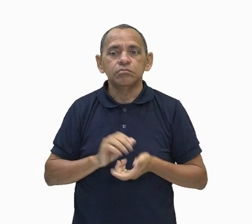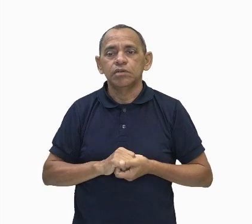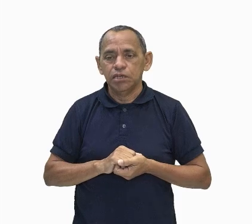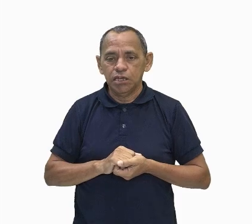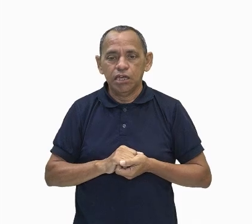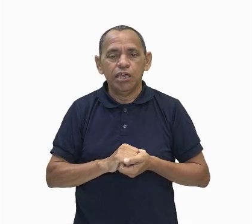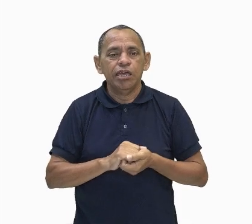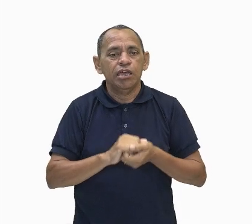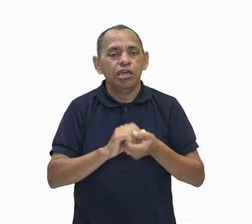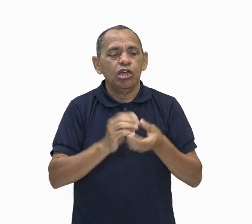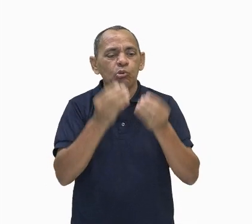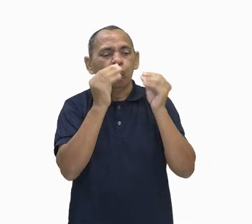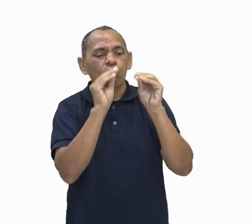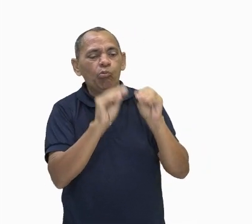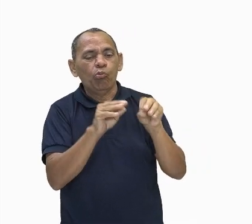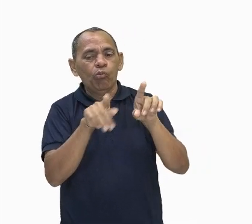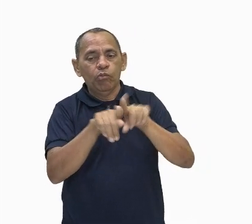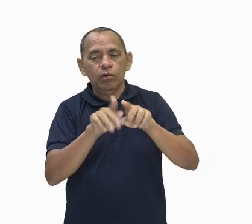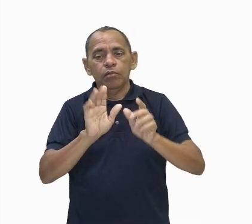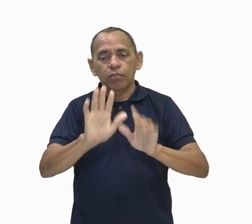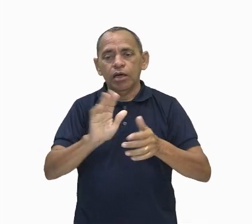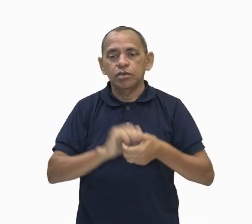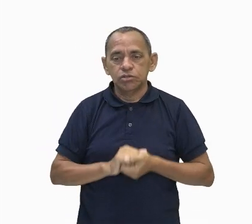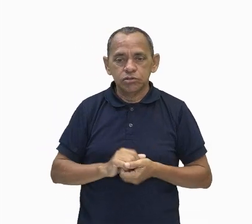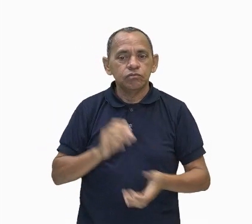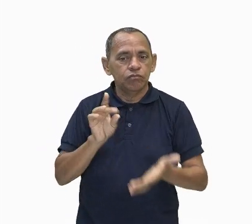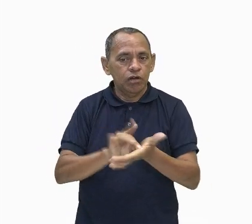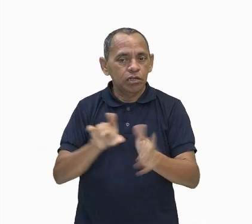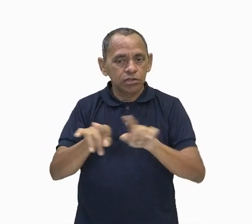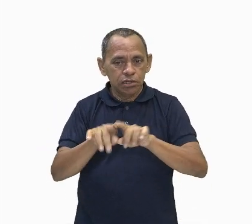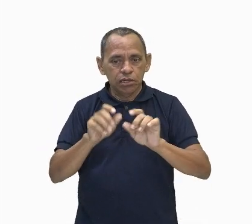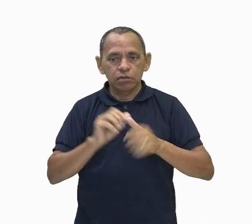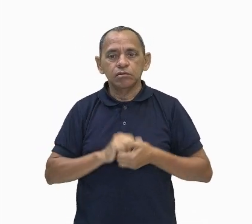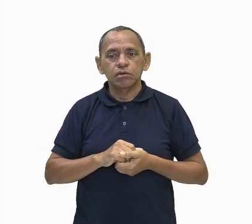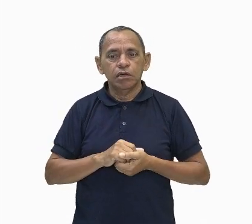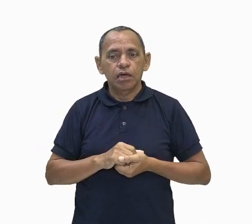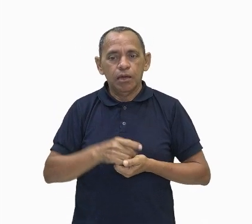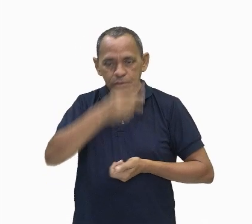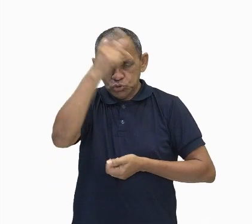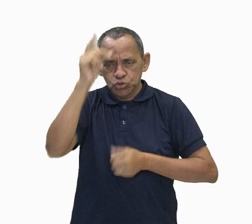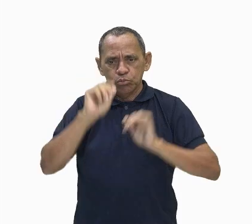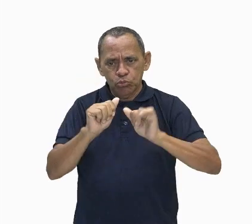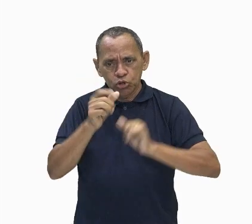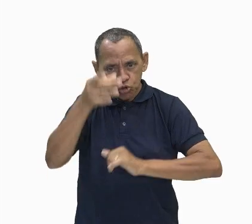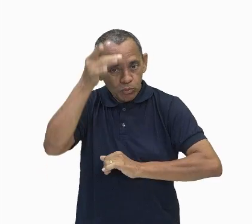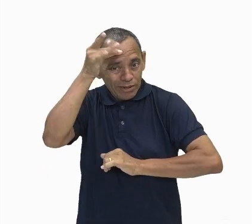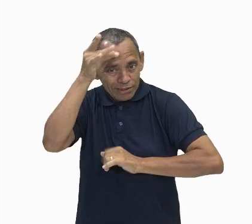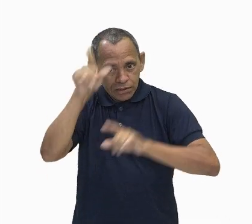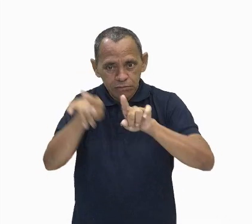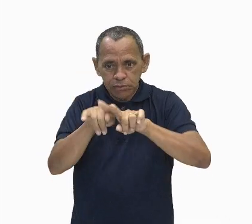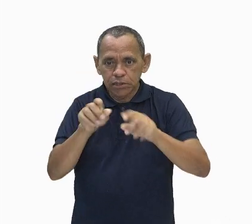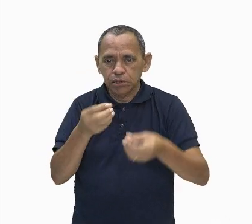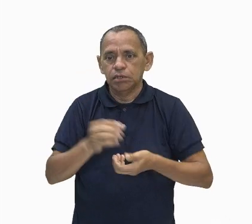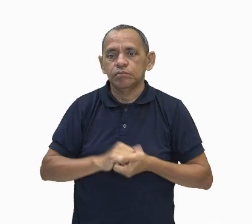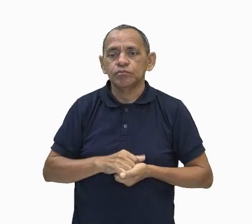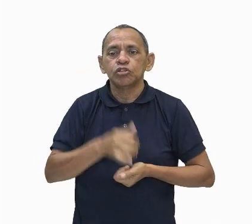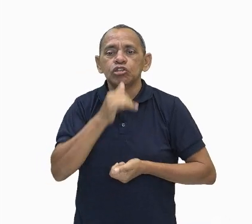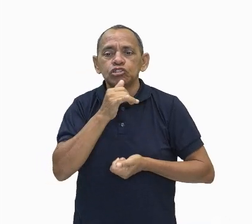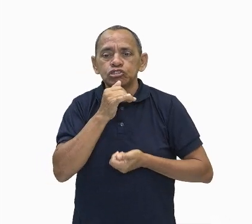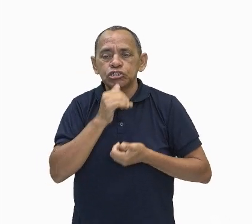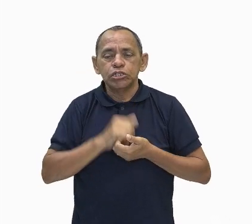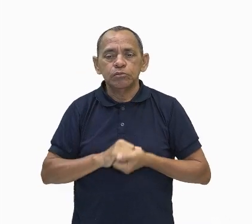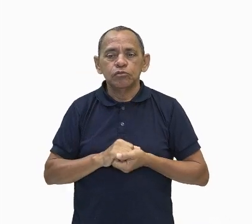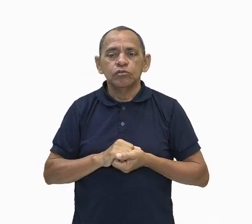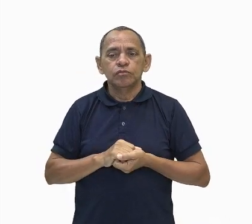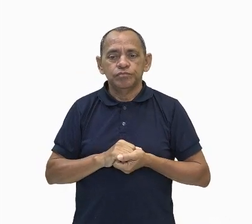verbal, você conseguiu compreender essa informação de que antes eu desperdiçava. Isso é um exemplo bobo, né? Você às vezes está no cotidiano, não se dá conta